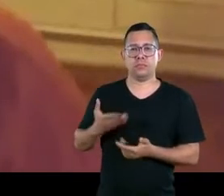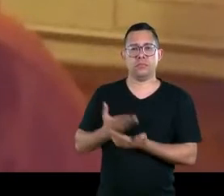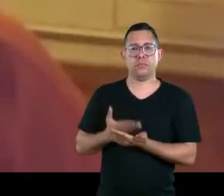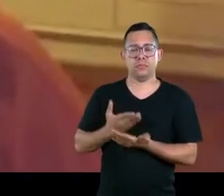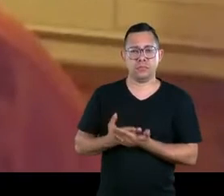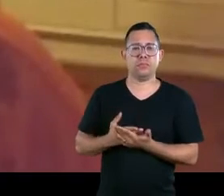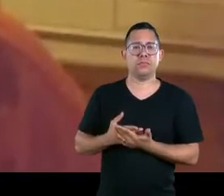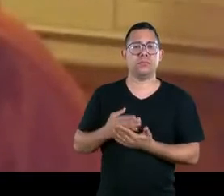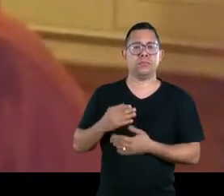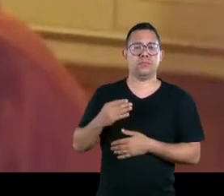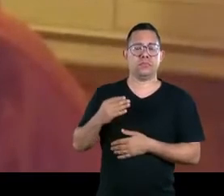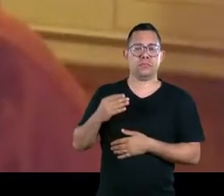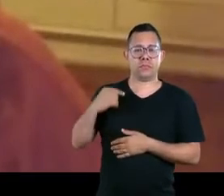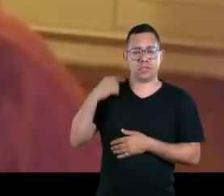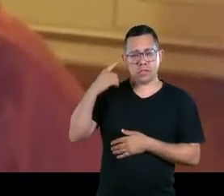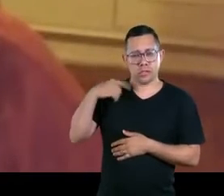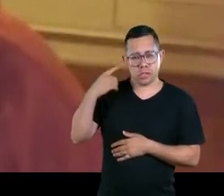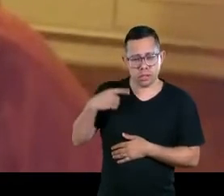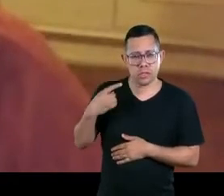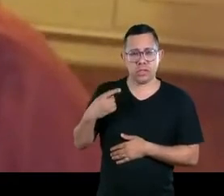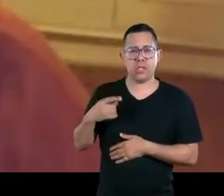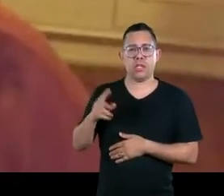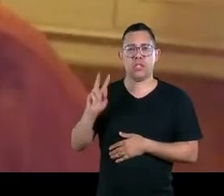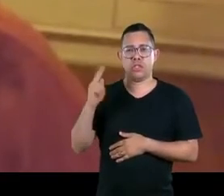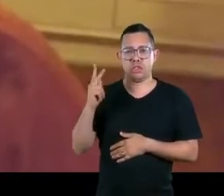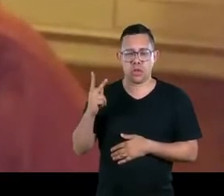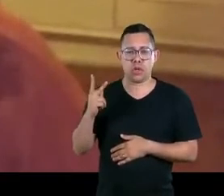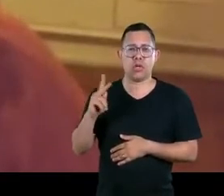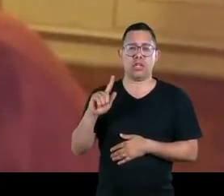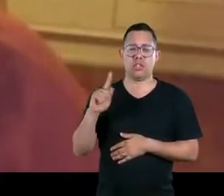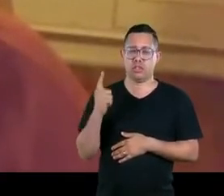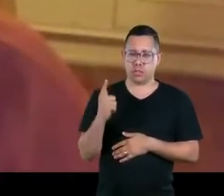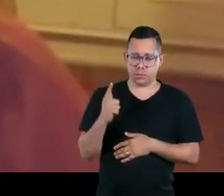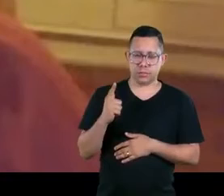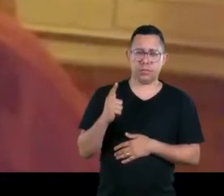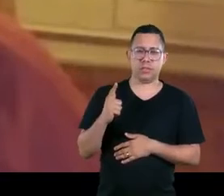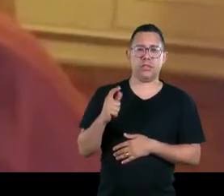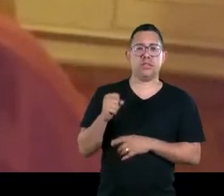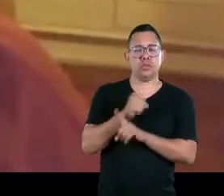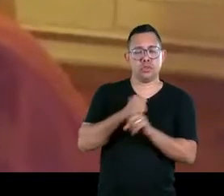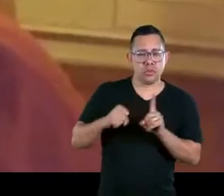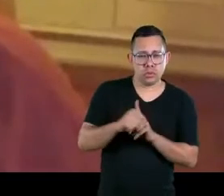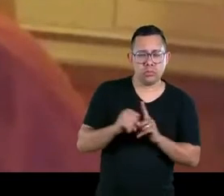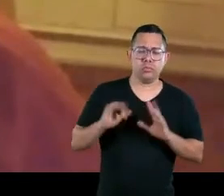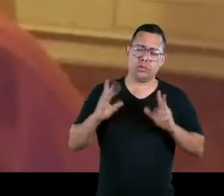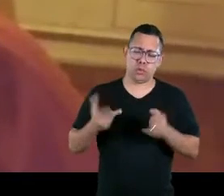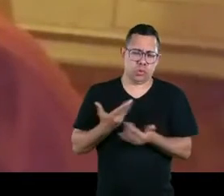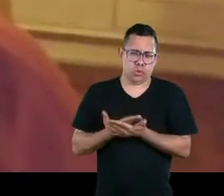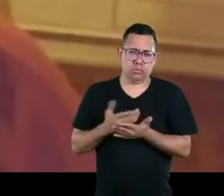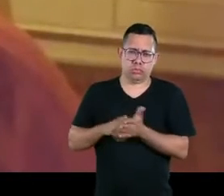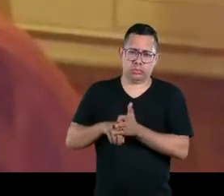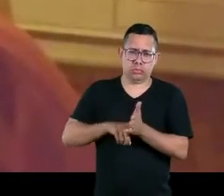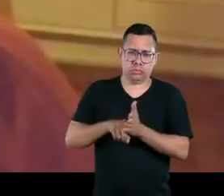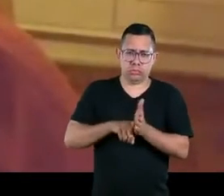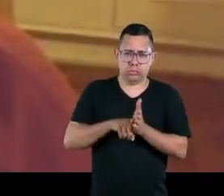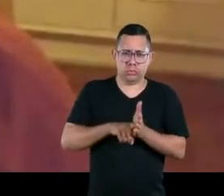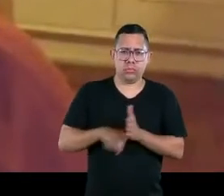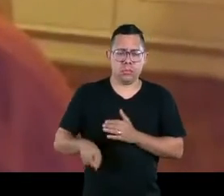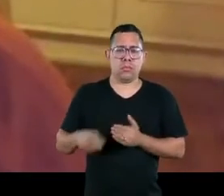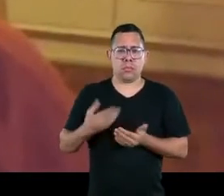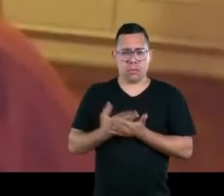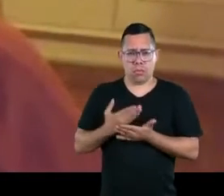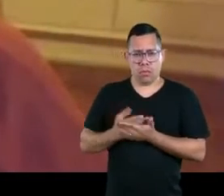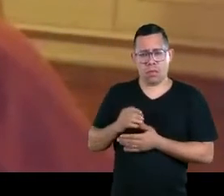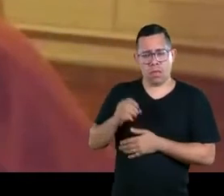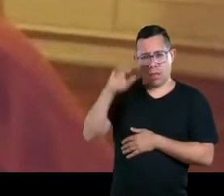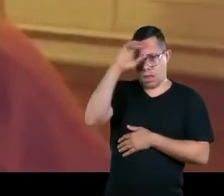direito, sociologia, história, geografia, realiza também vários outros estudos como autodidata